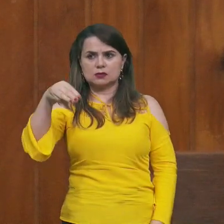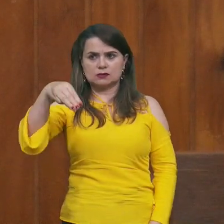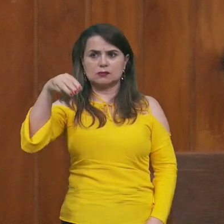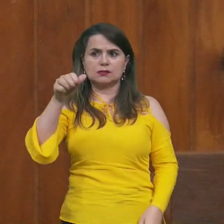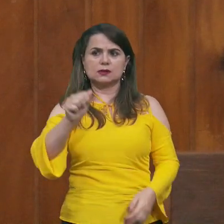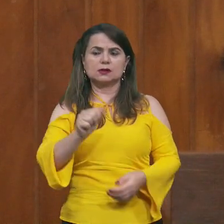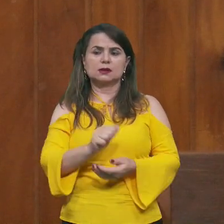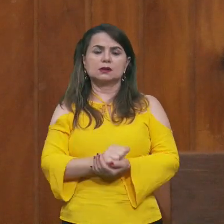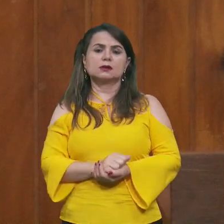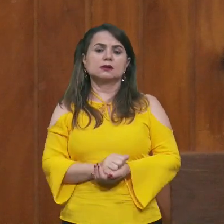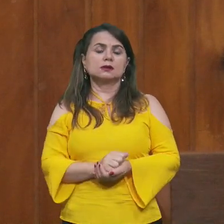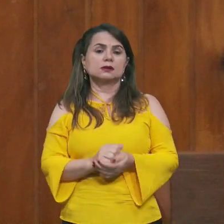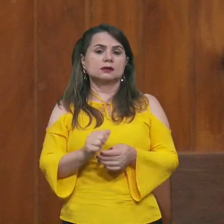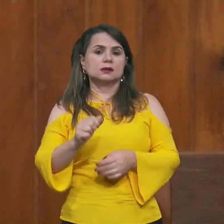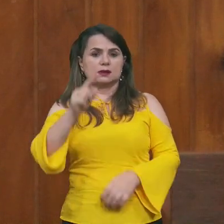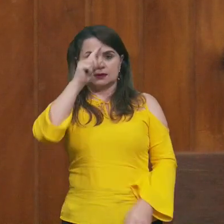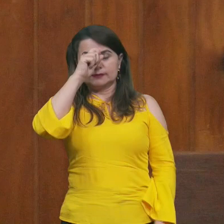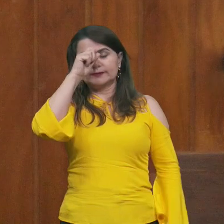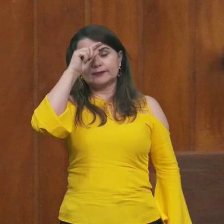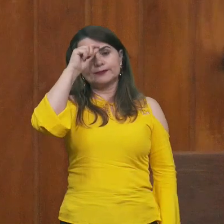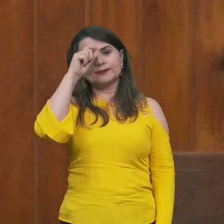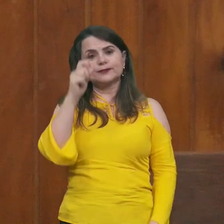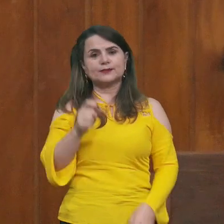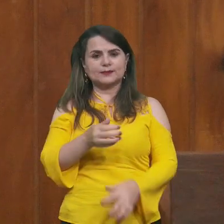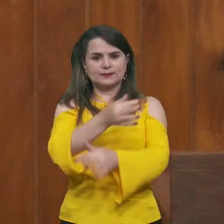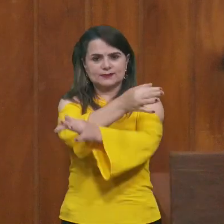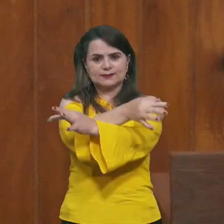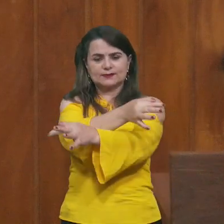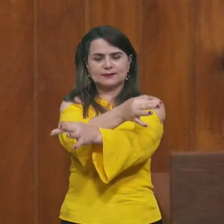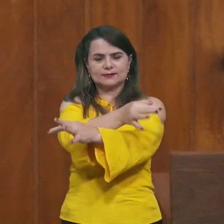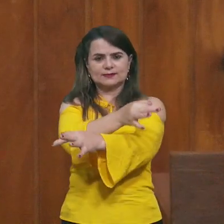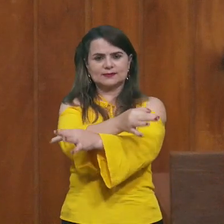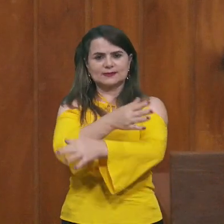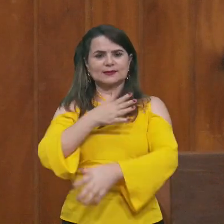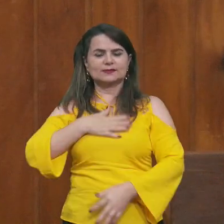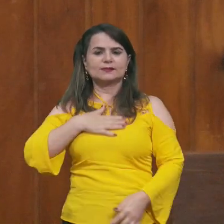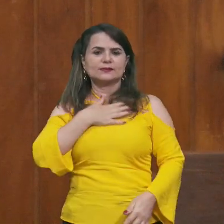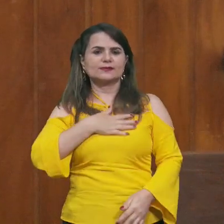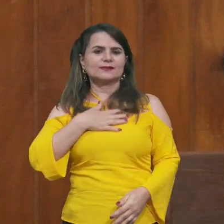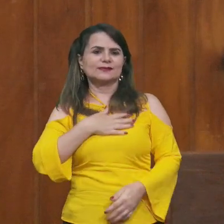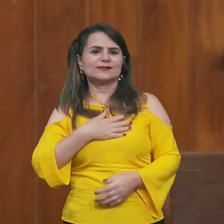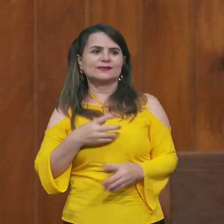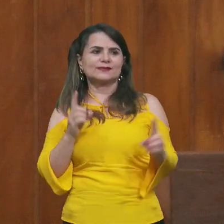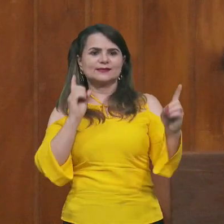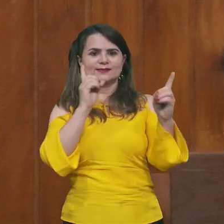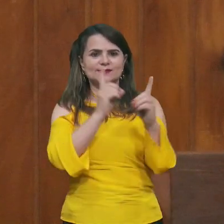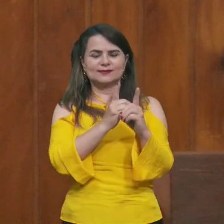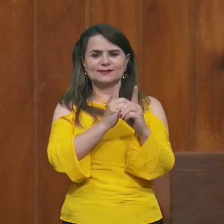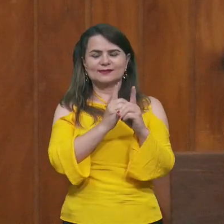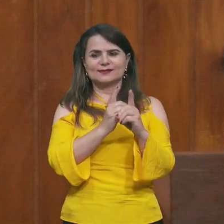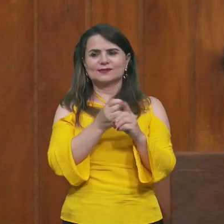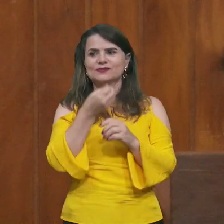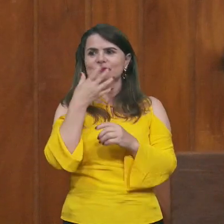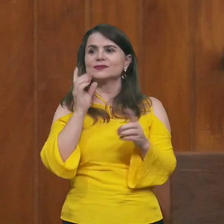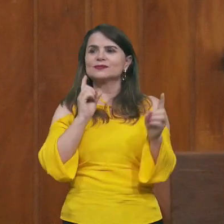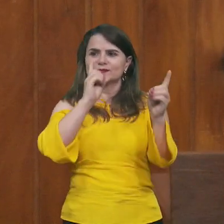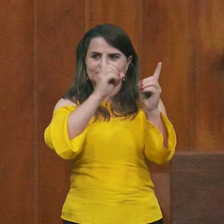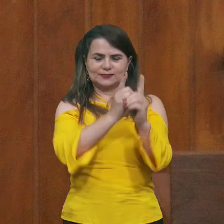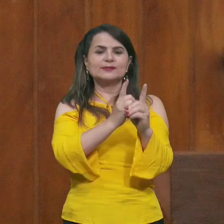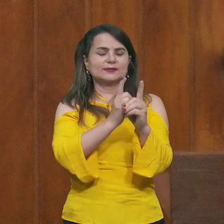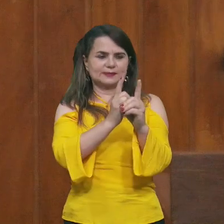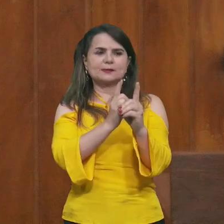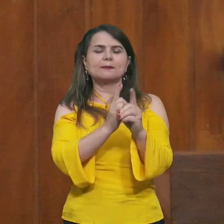representando também o HC Famema. Prazer em revê-la, viu? Fazia tempo que eu não a via, bom te ver.